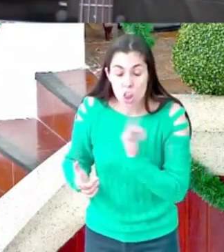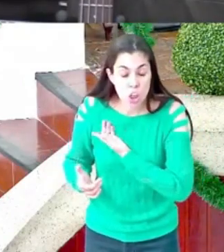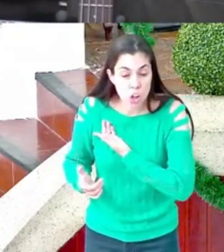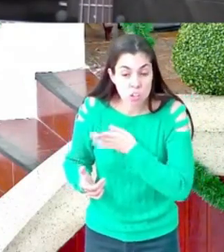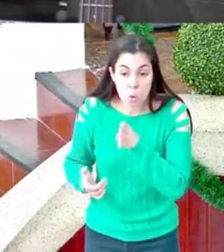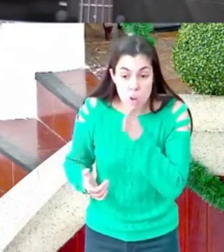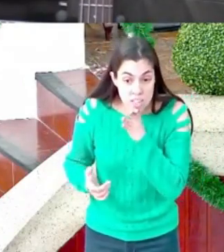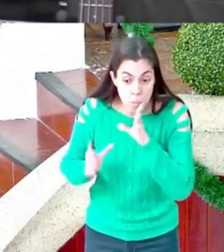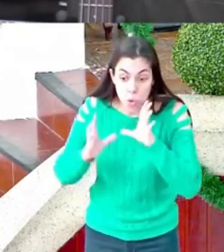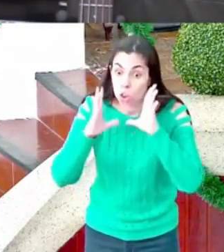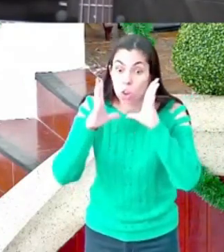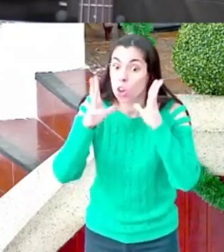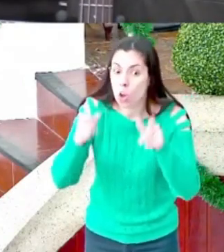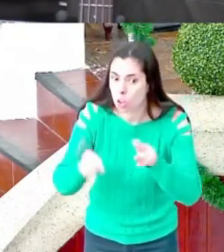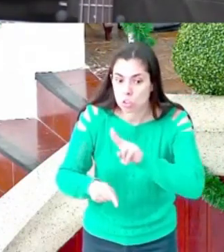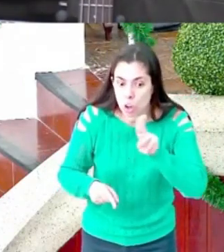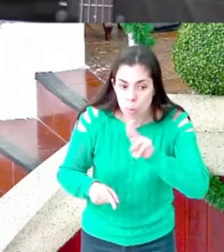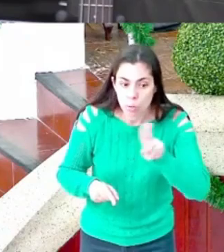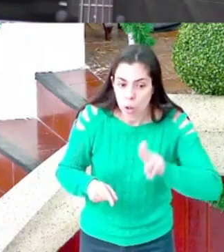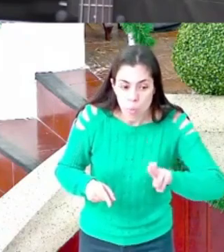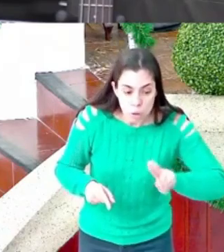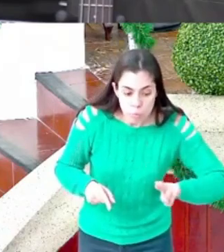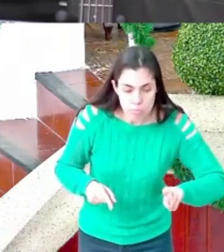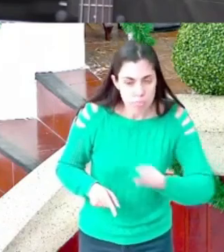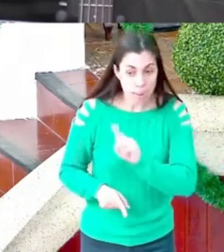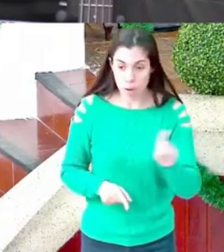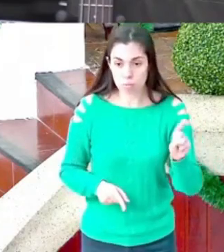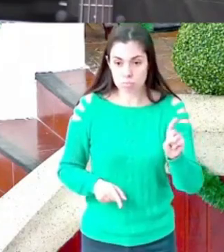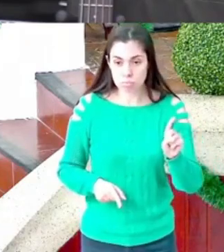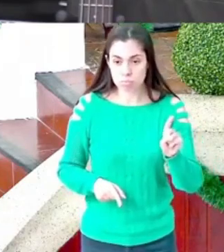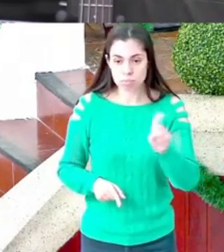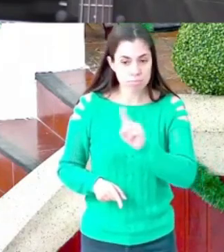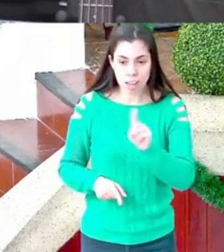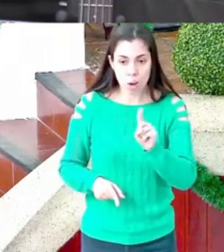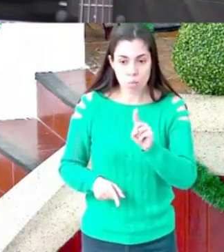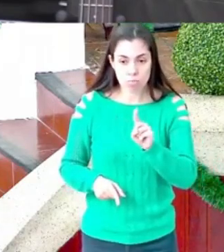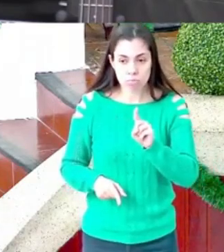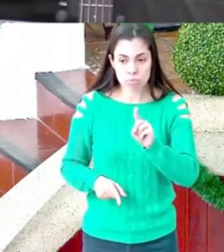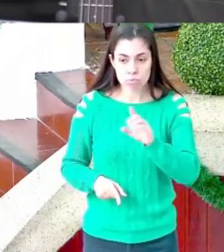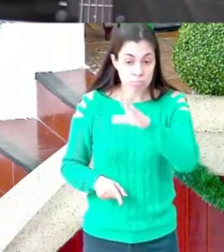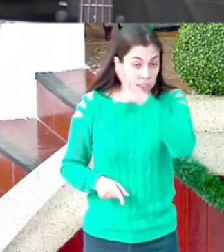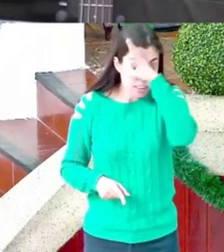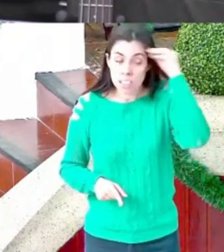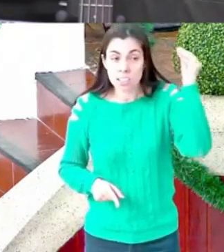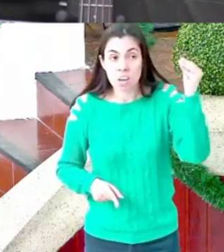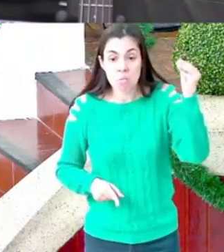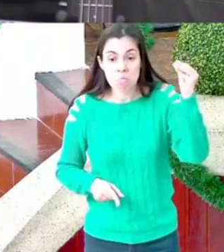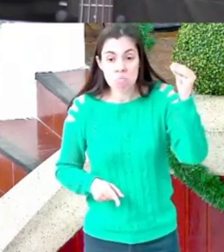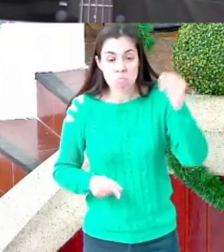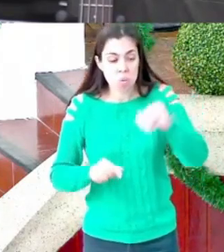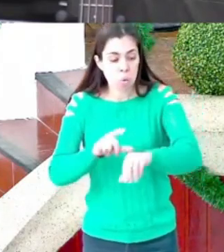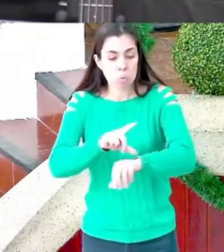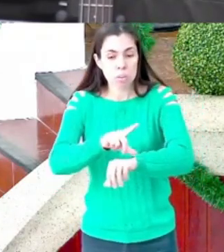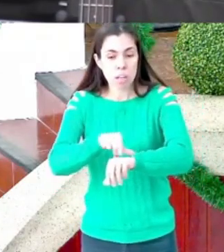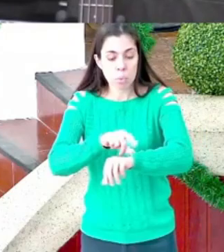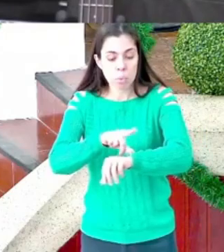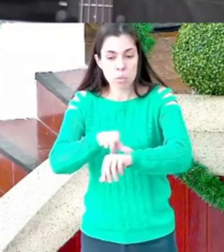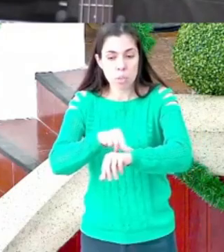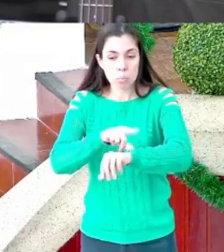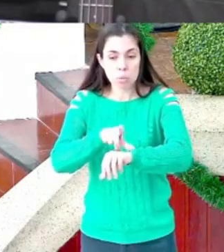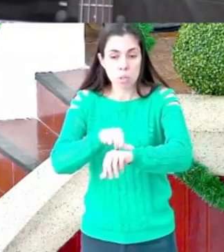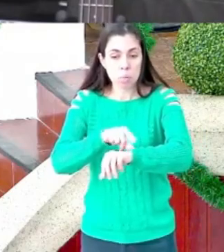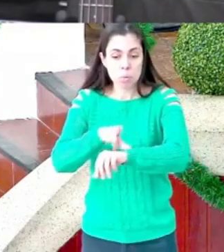engane, estes serão reconhecidos no lar celestial, pelo Pai